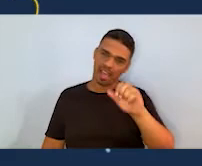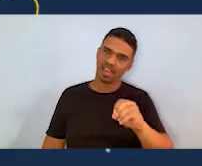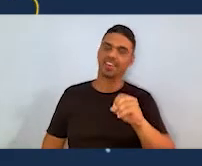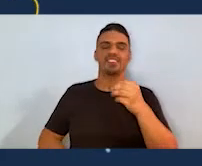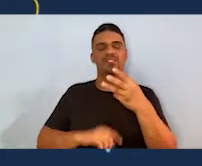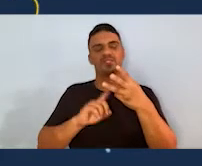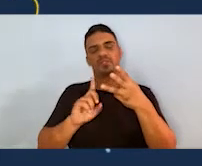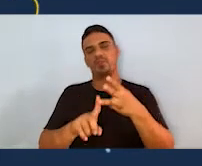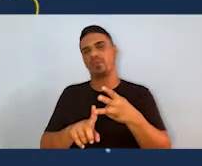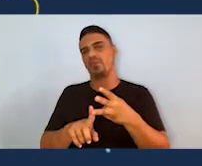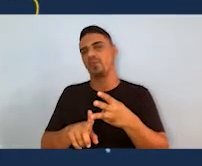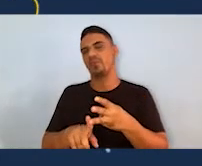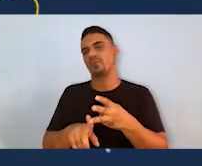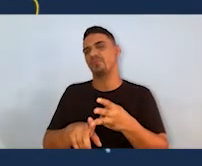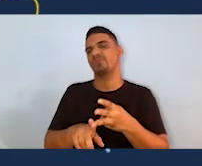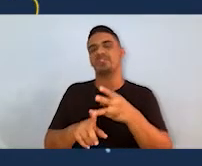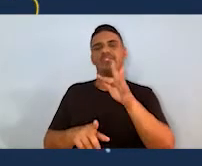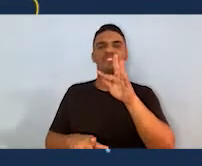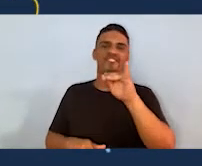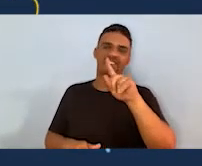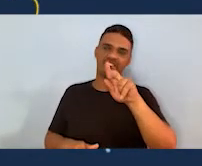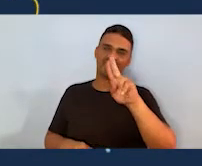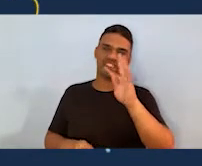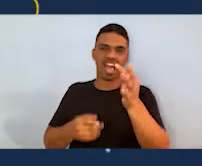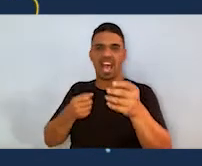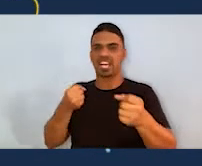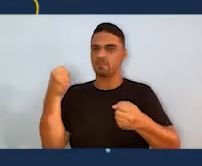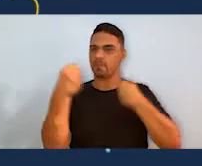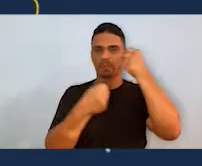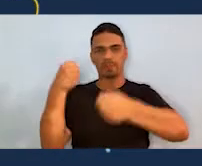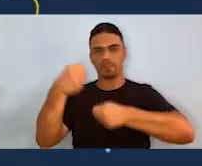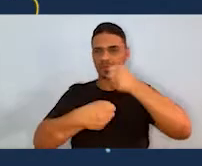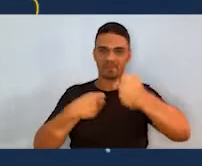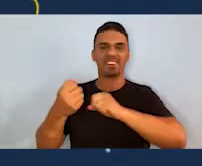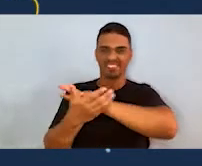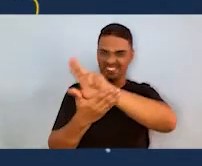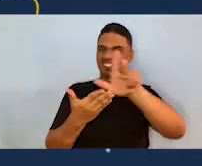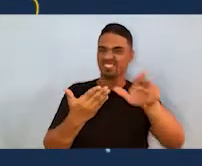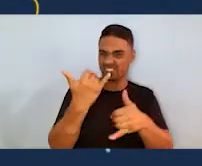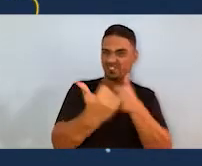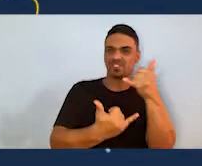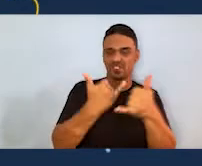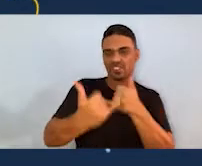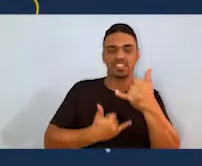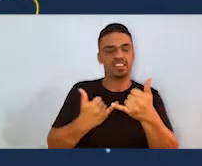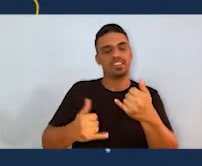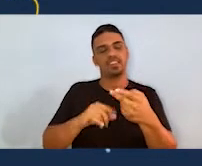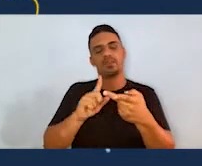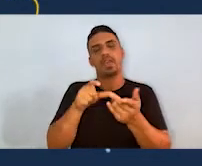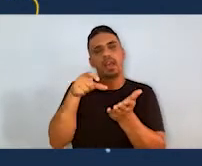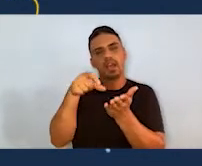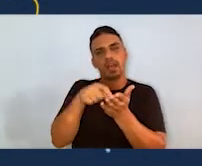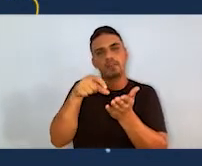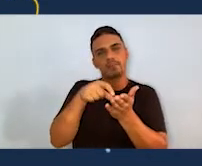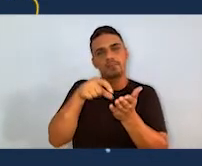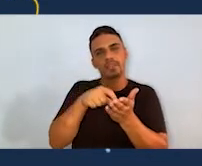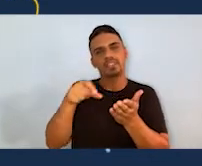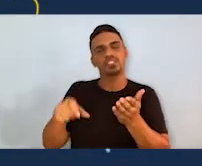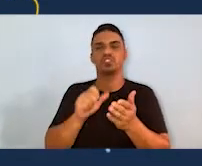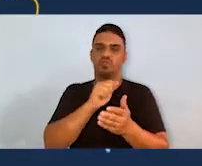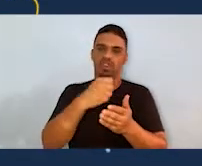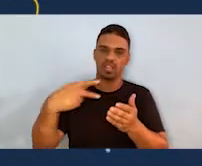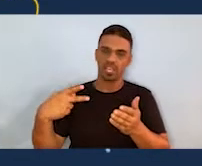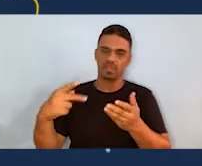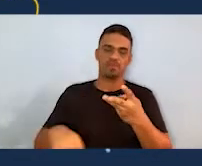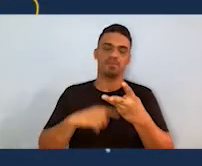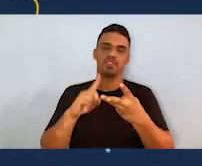original também, que a pessoa fala, quero um personagem que pareça de game, você vai lá, você usa. Mas tem a própria questão de videogame, de aplicativo, de vídeo do YouTube,